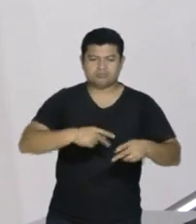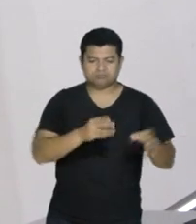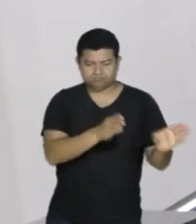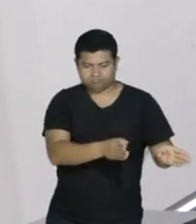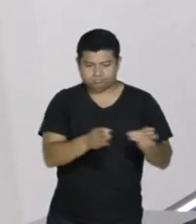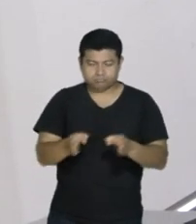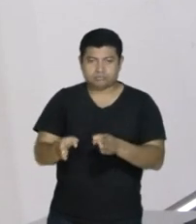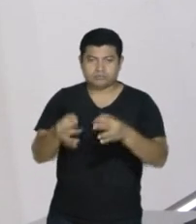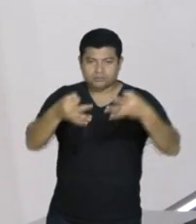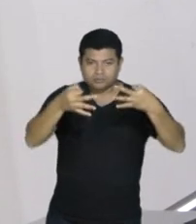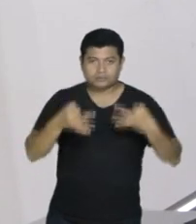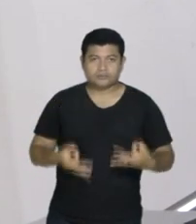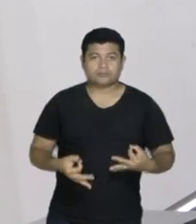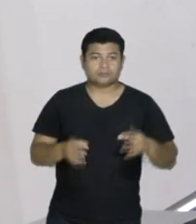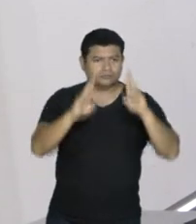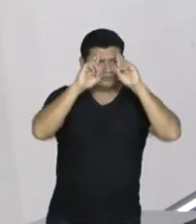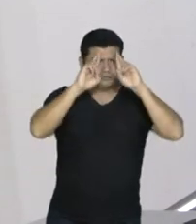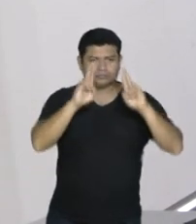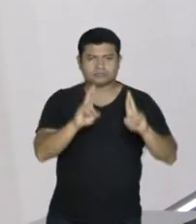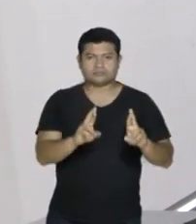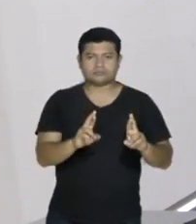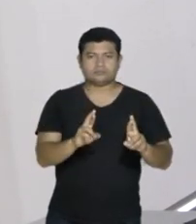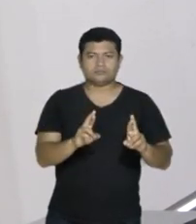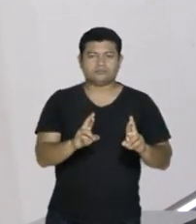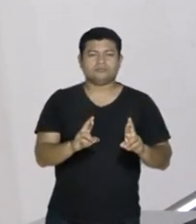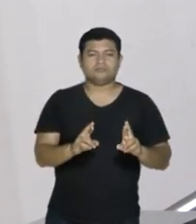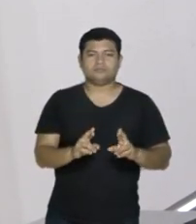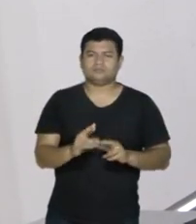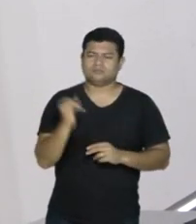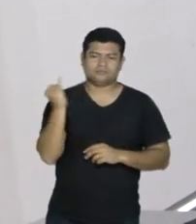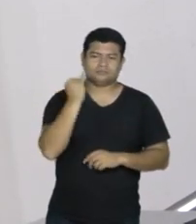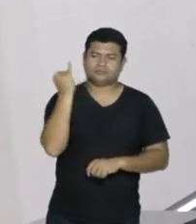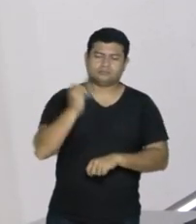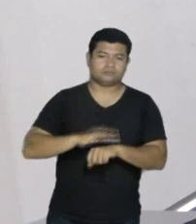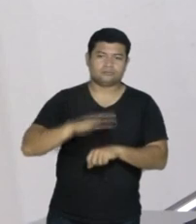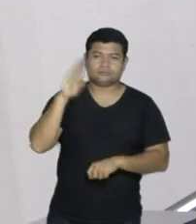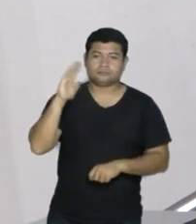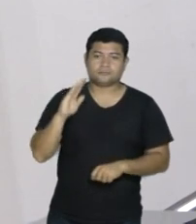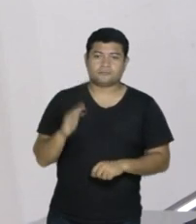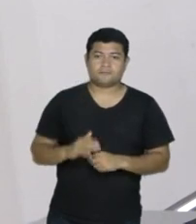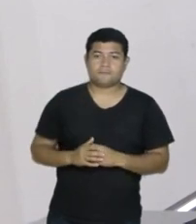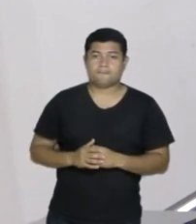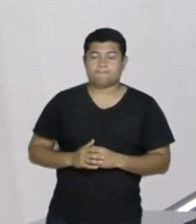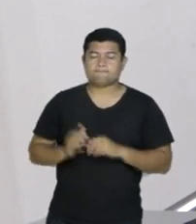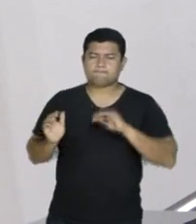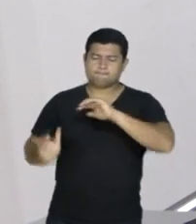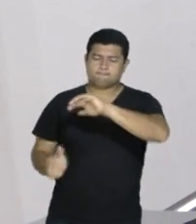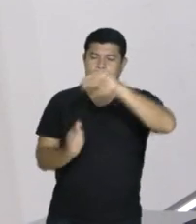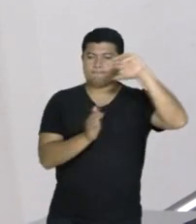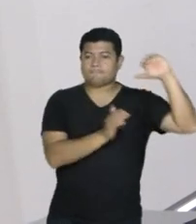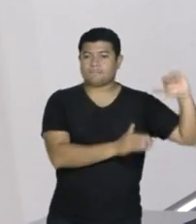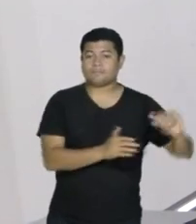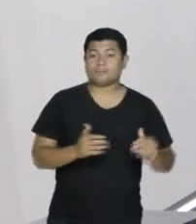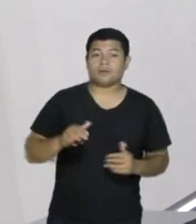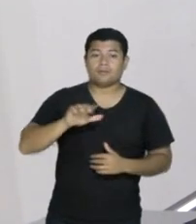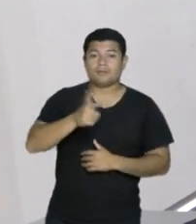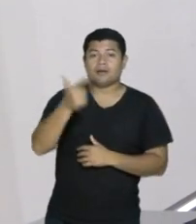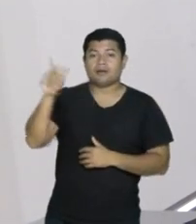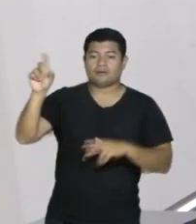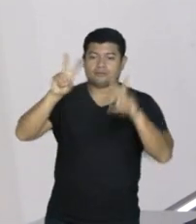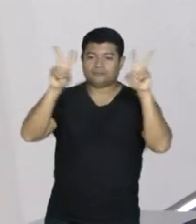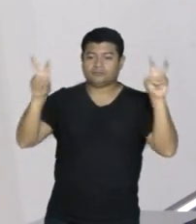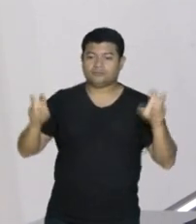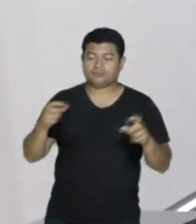povo respeitador é o mais importante mas nós me traz essa Tribuna no dia de hoje é mais uma vez